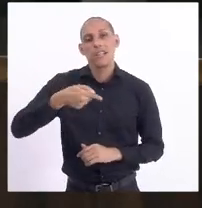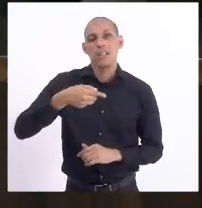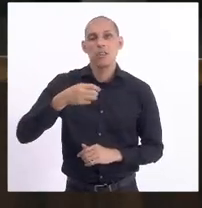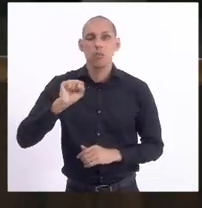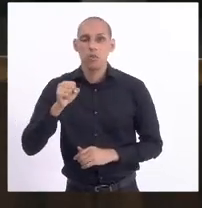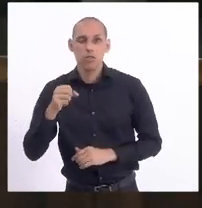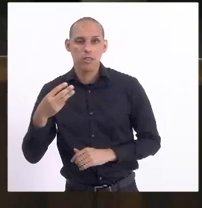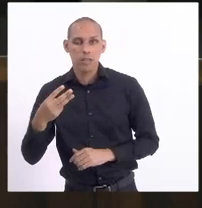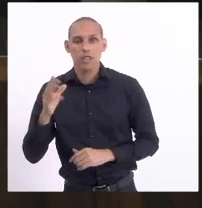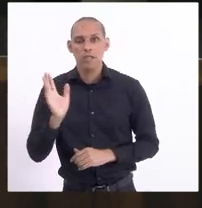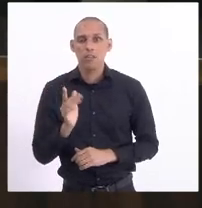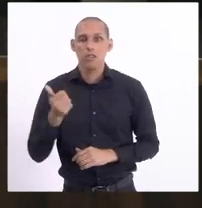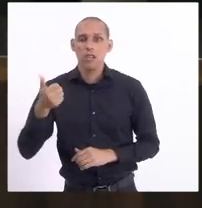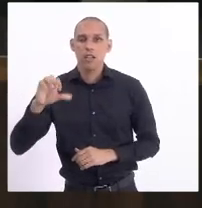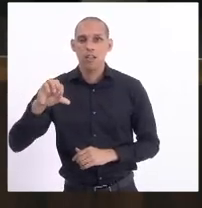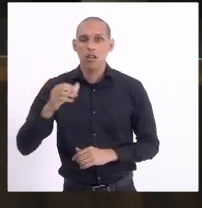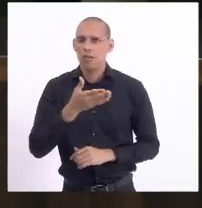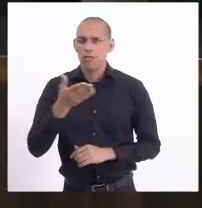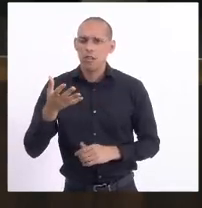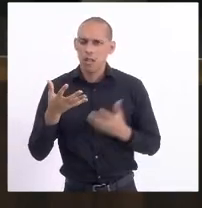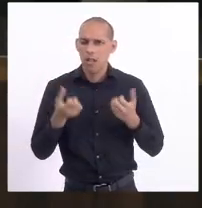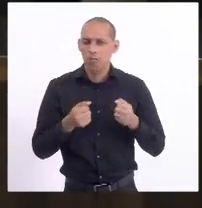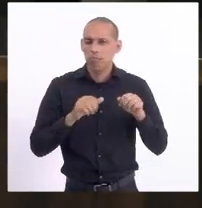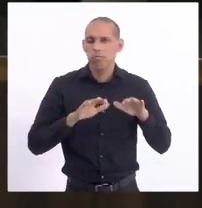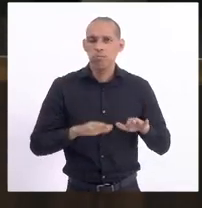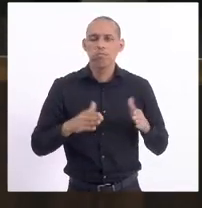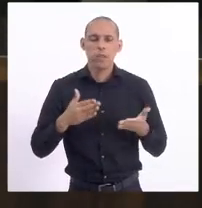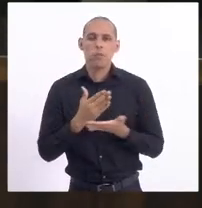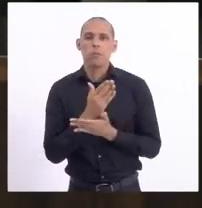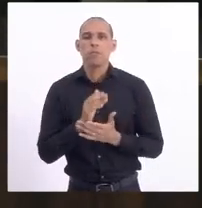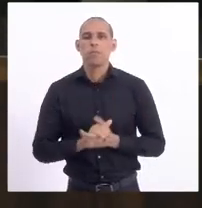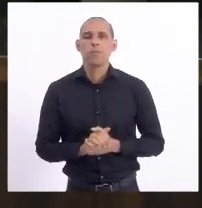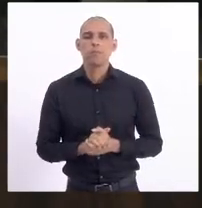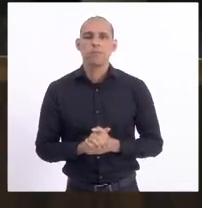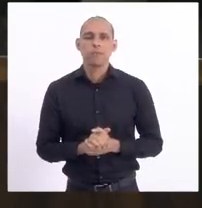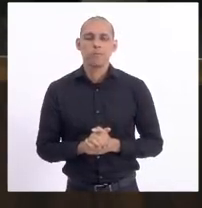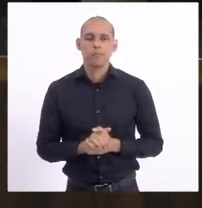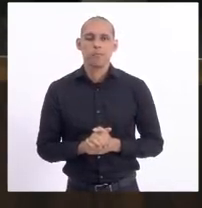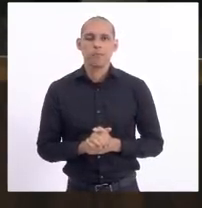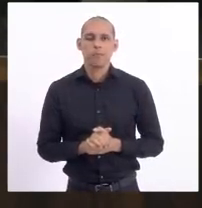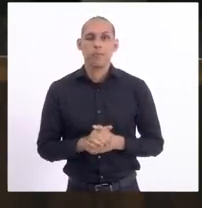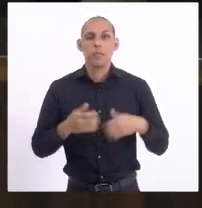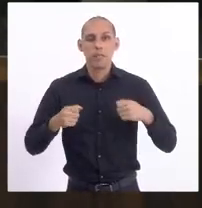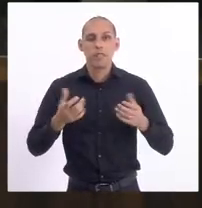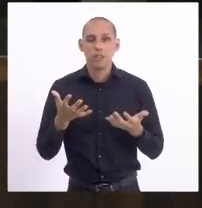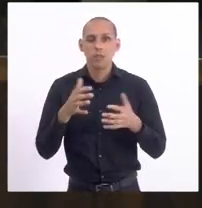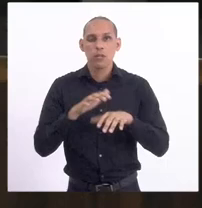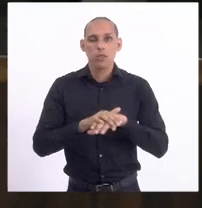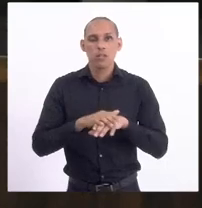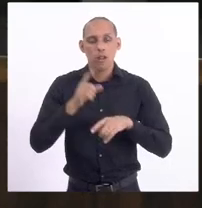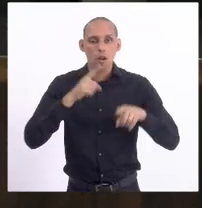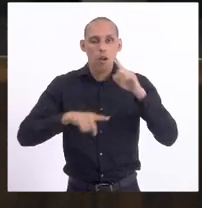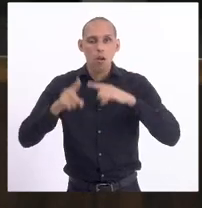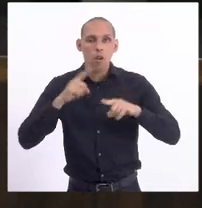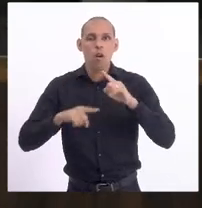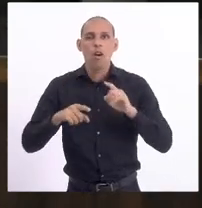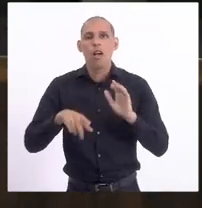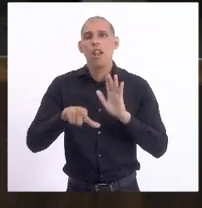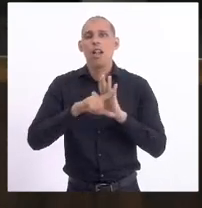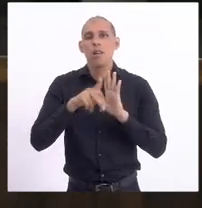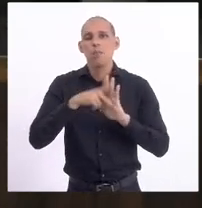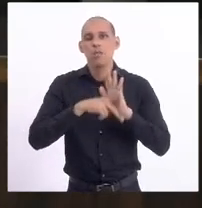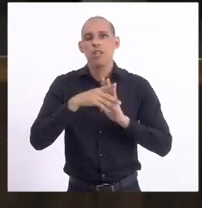78319. Deputado Marcelo Dino, se os que aprovam permaneçam como estão, aprovado. Requer a inclusão na ordem do dia do projeto de lei